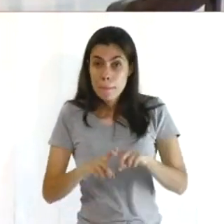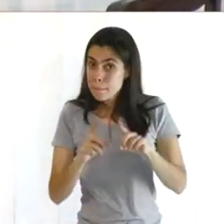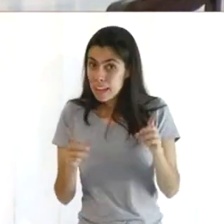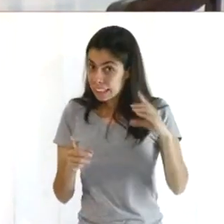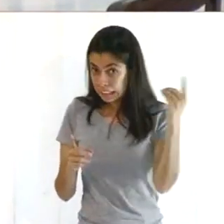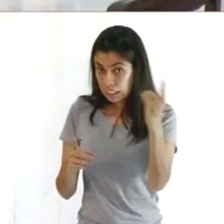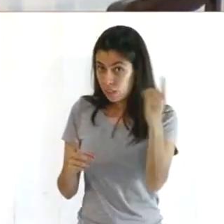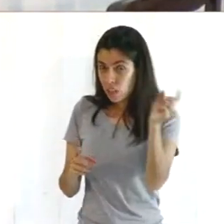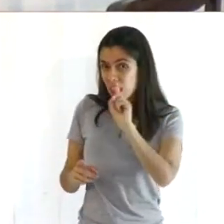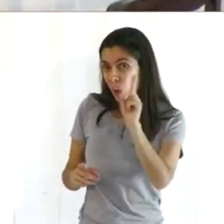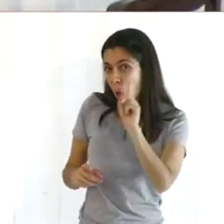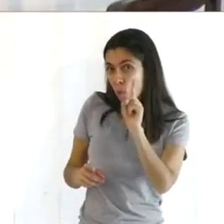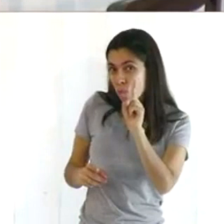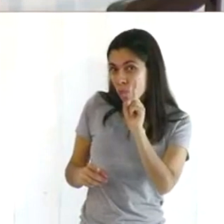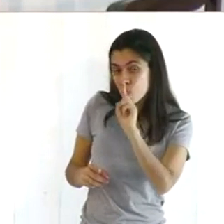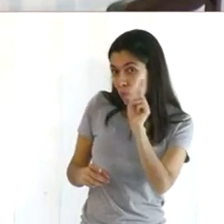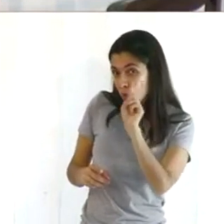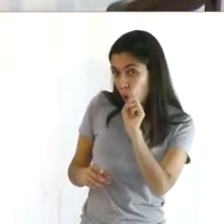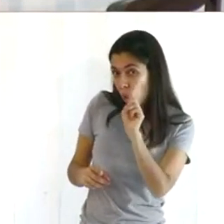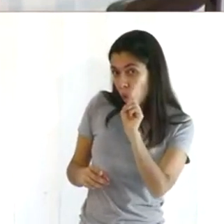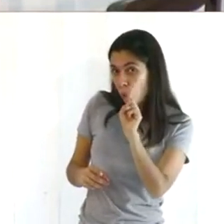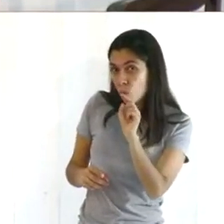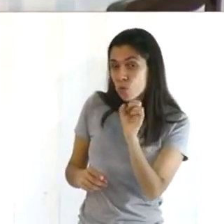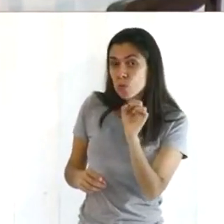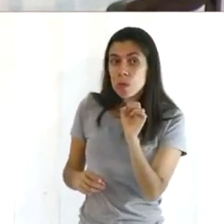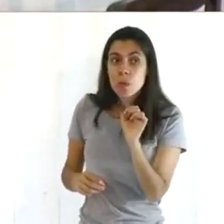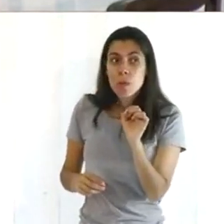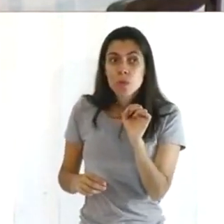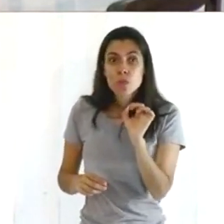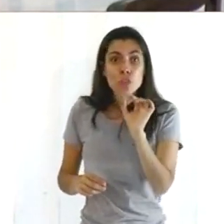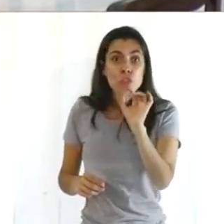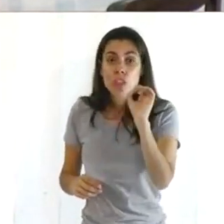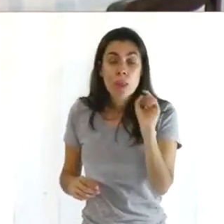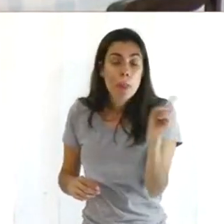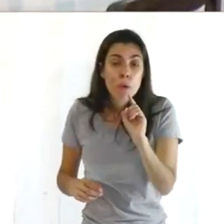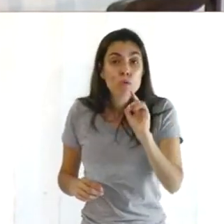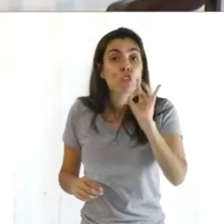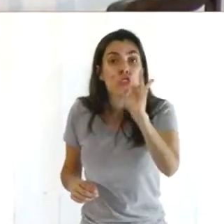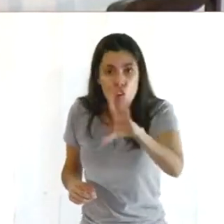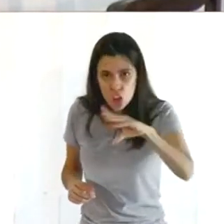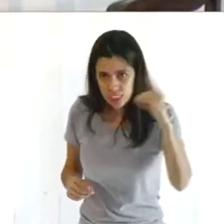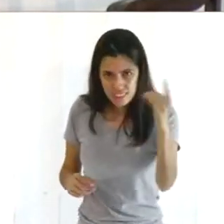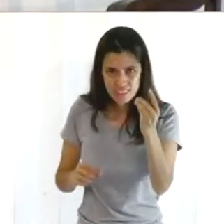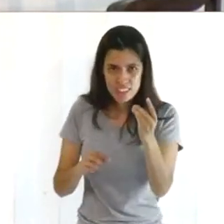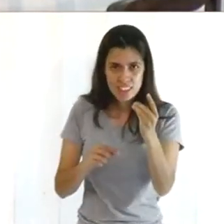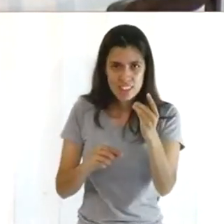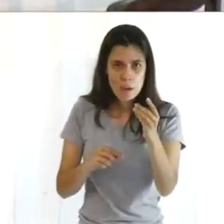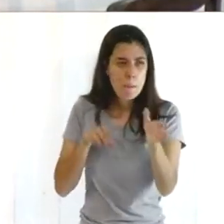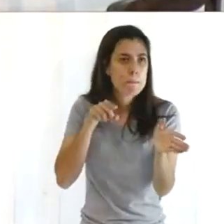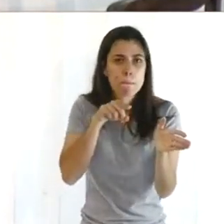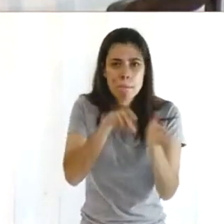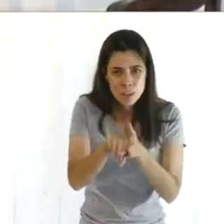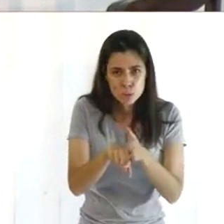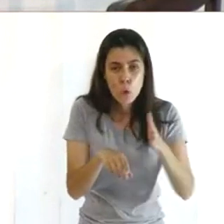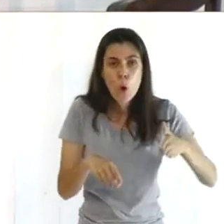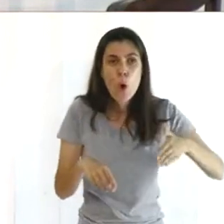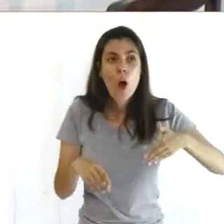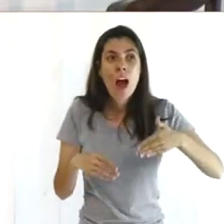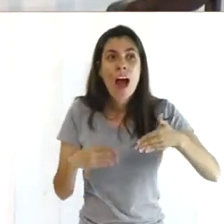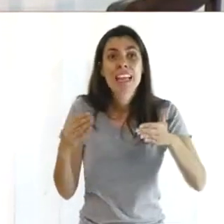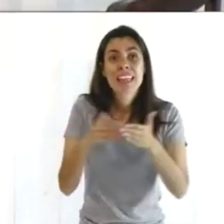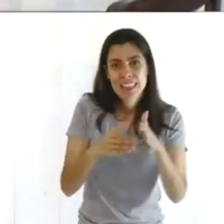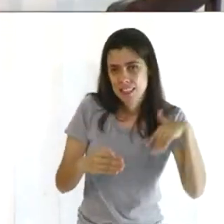no Antigo Testamento, mas também no Novo, nós temos outros personagens bíblicos que também proferiu essa